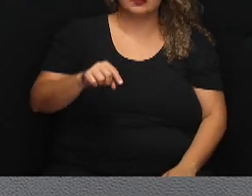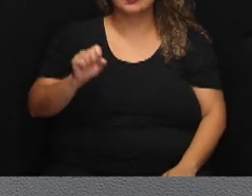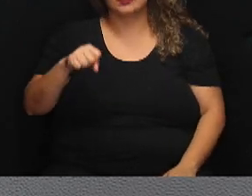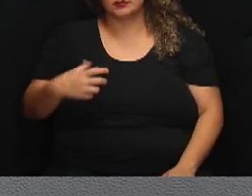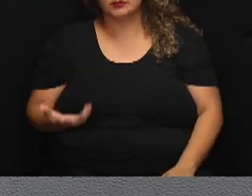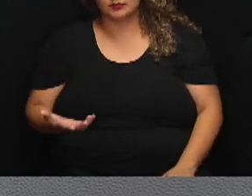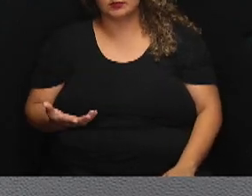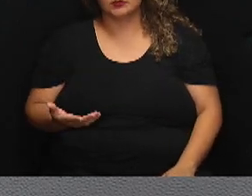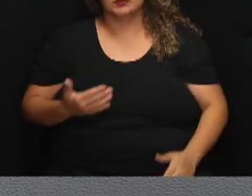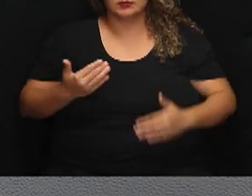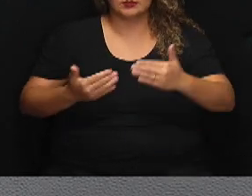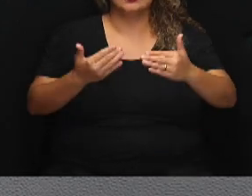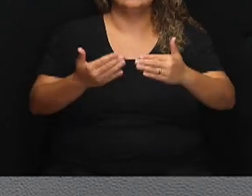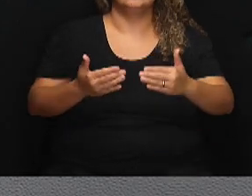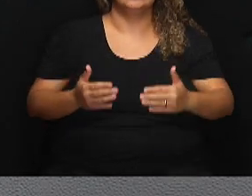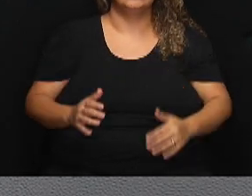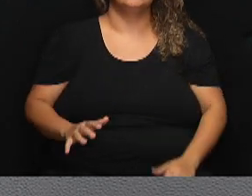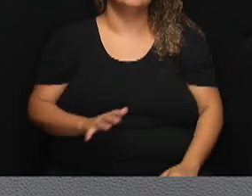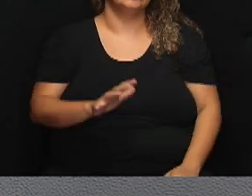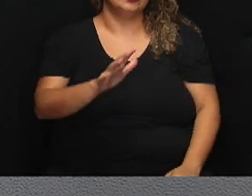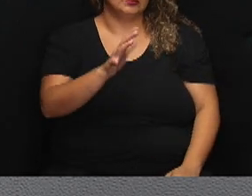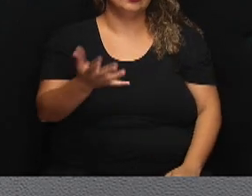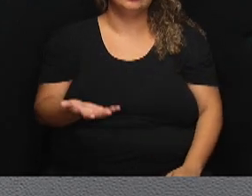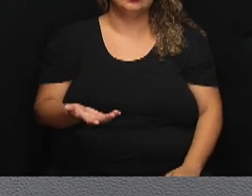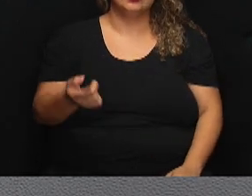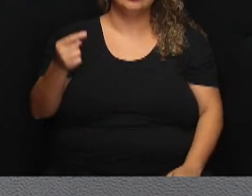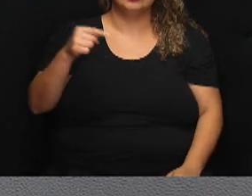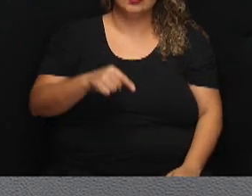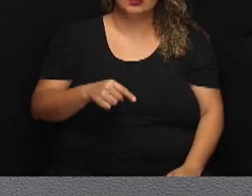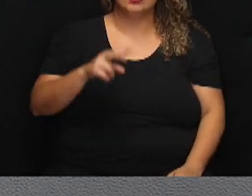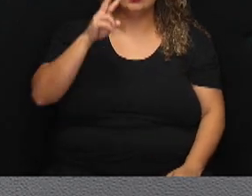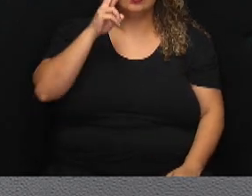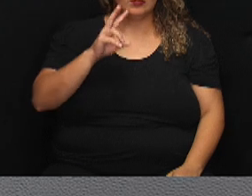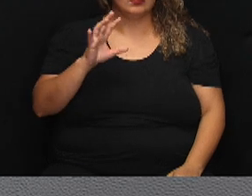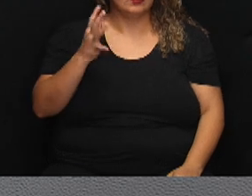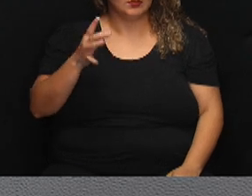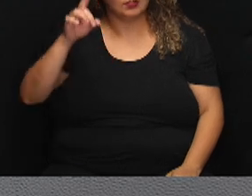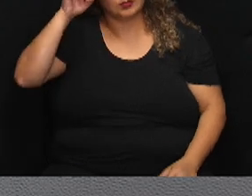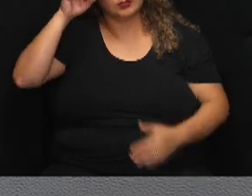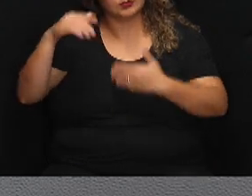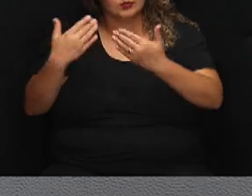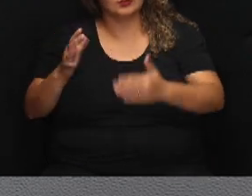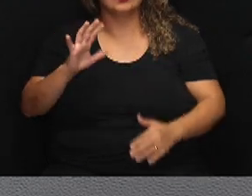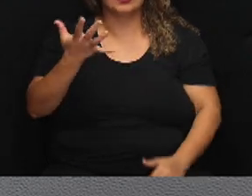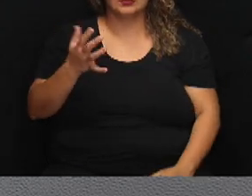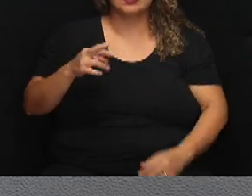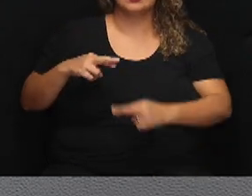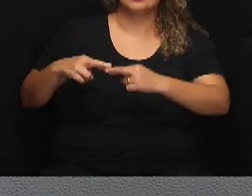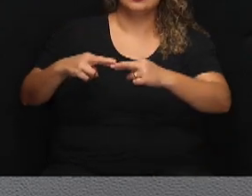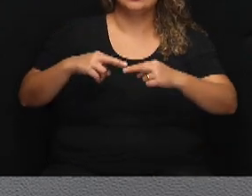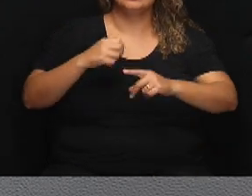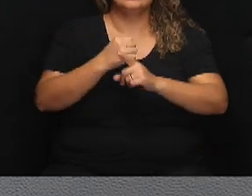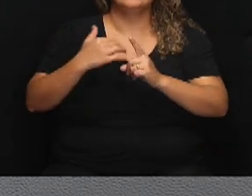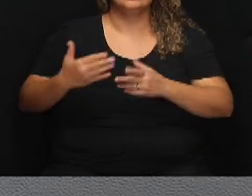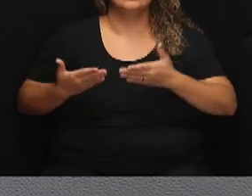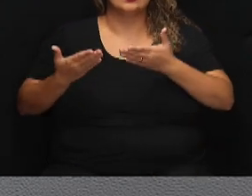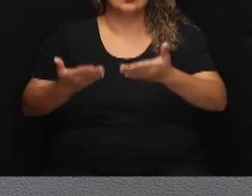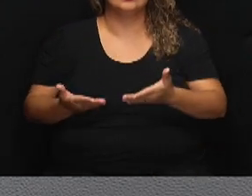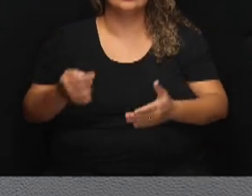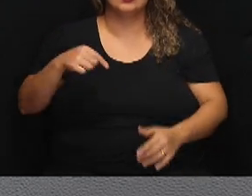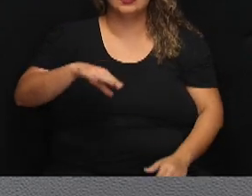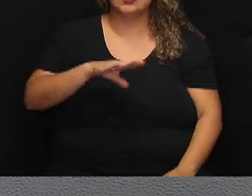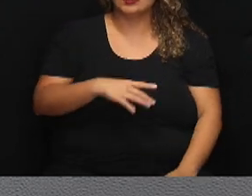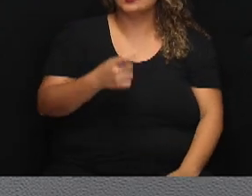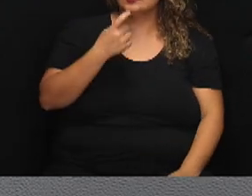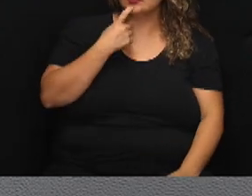processo de elevação dos custos. Então a gente está vendo isso acontecer, diariamente a gente vê isso nas redes sociais sendo colocados. E aqui no